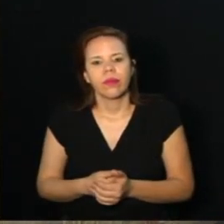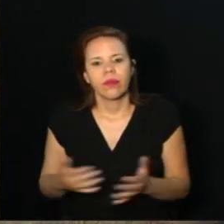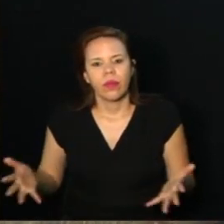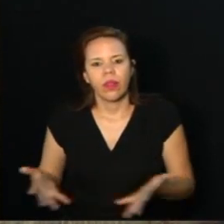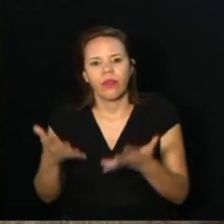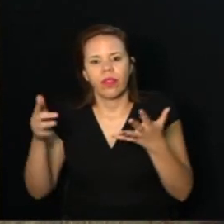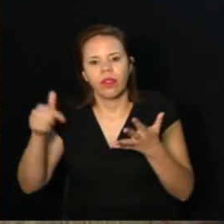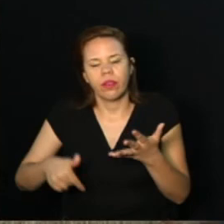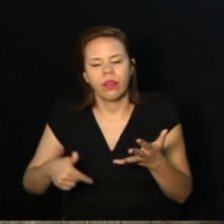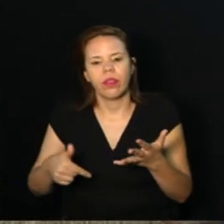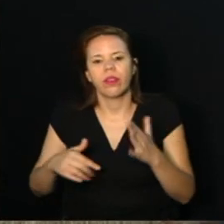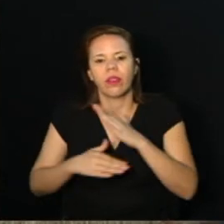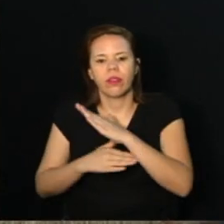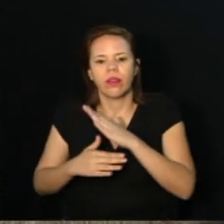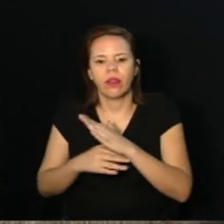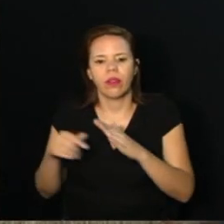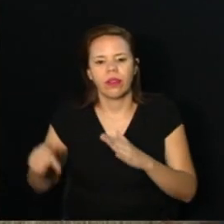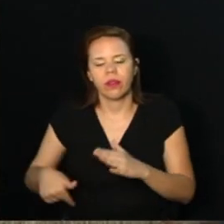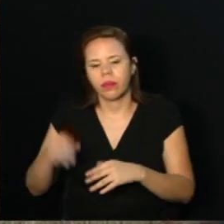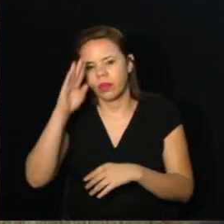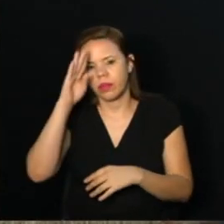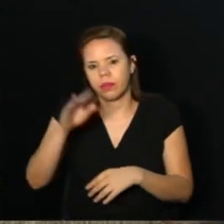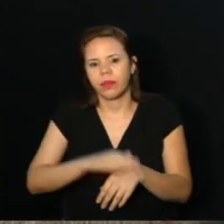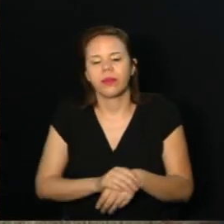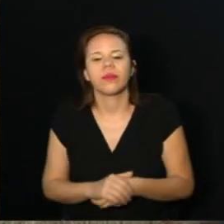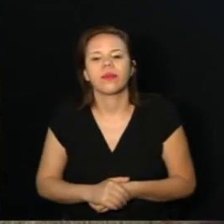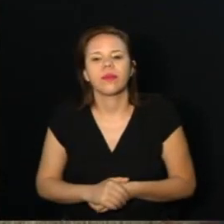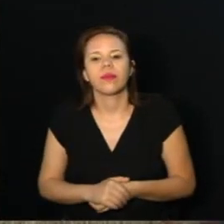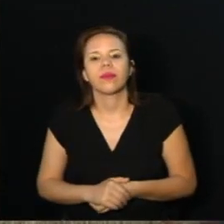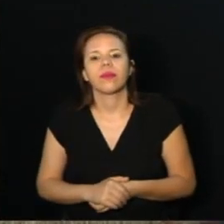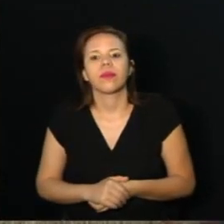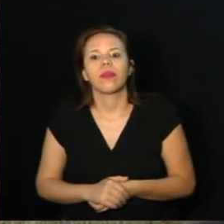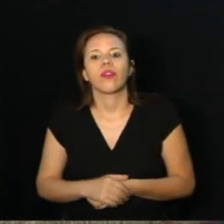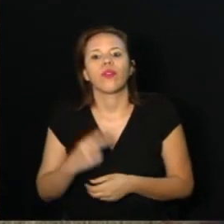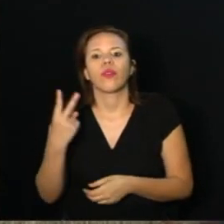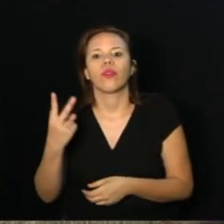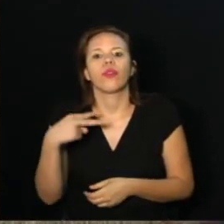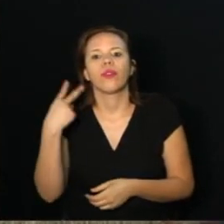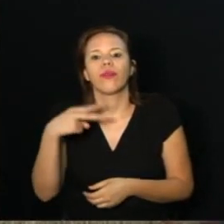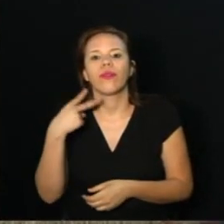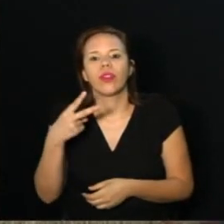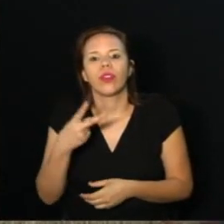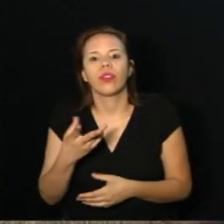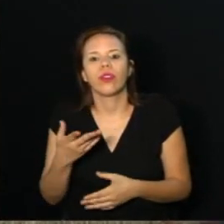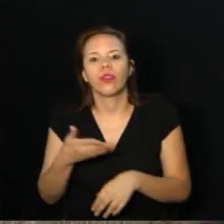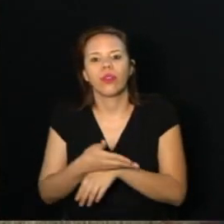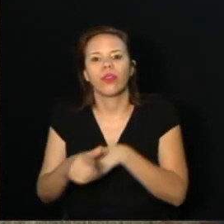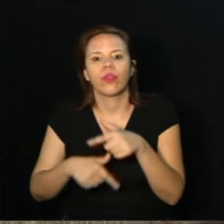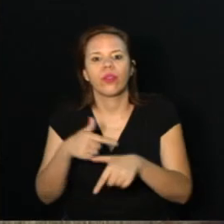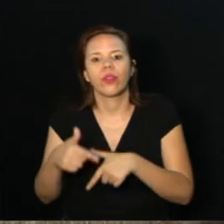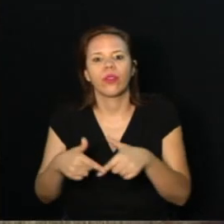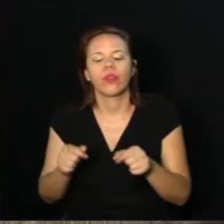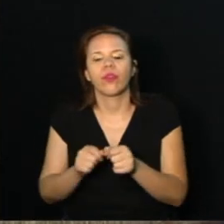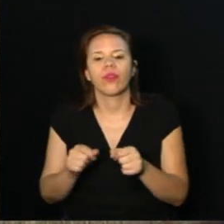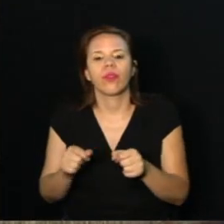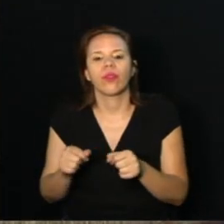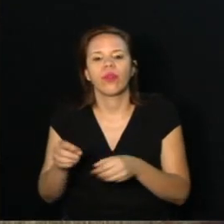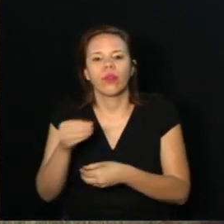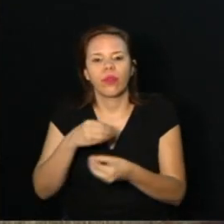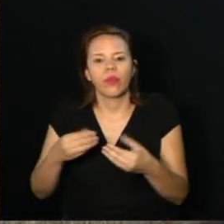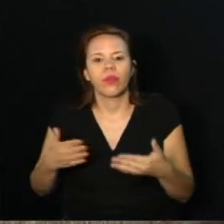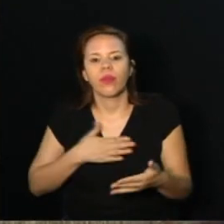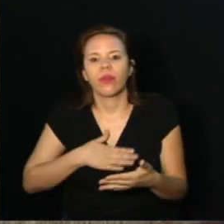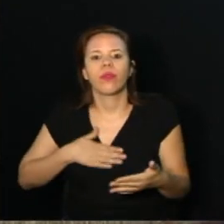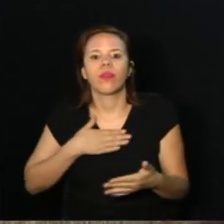incentivo dessa casa, principalmente pelos 2 vereadores envolvidos. É um imenso